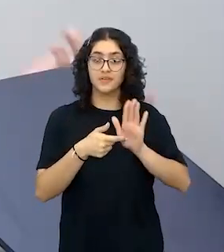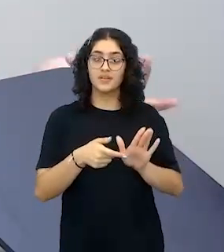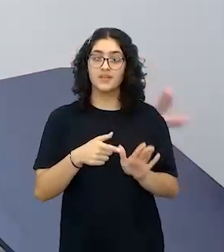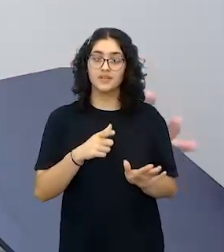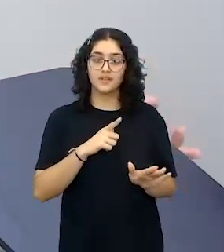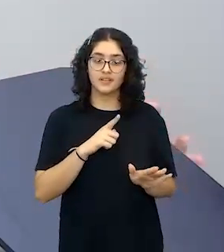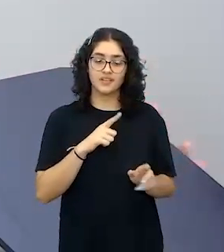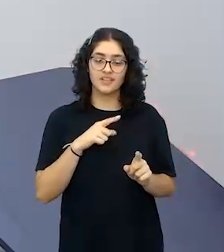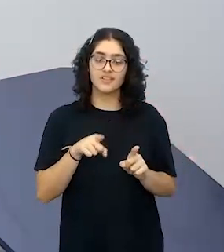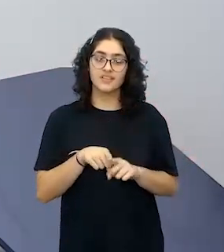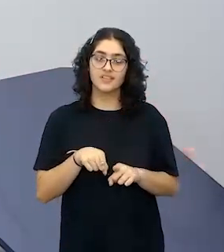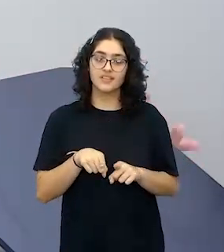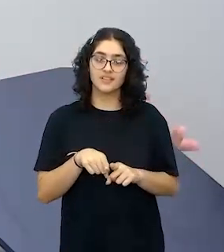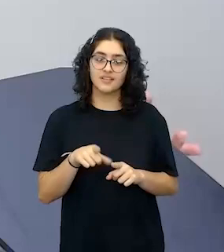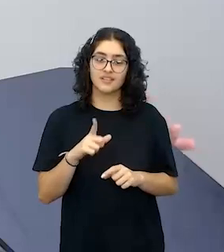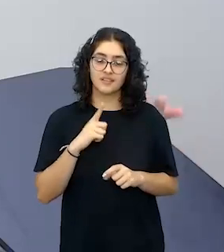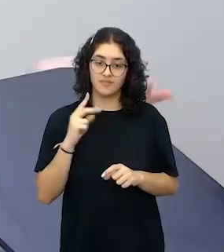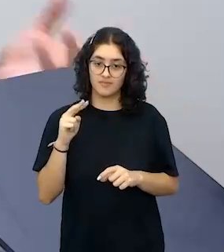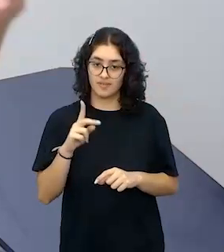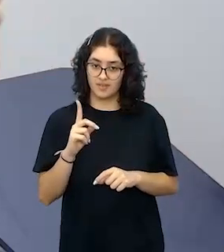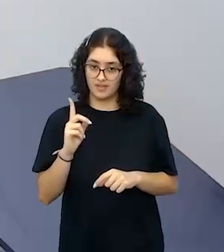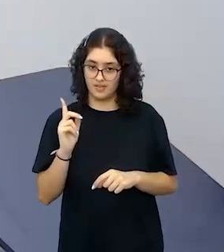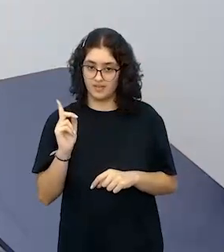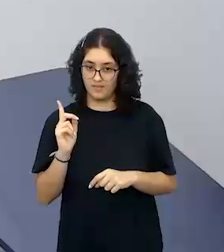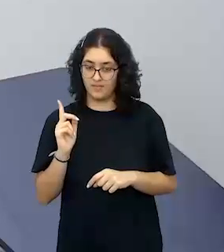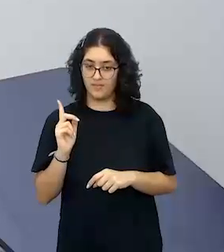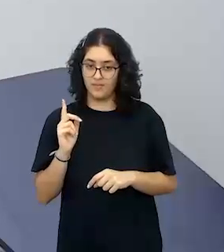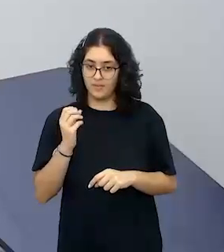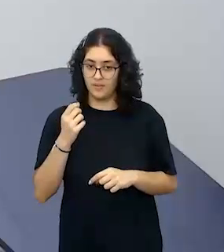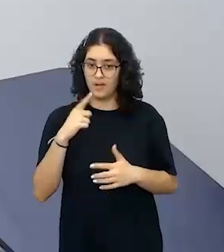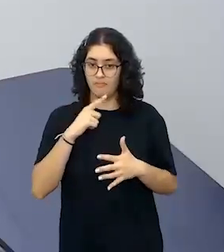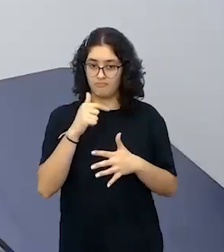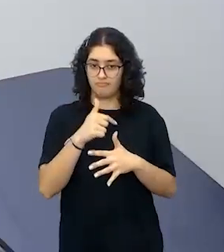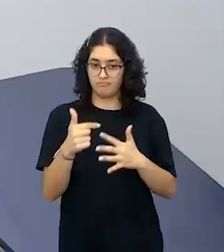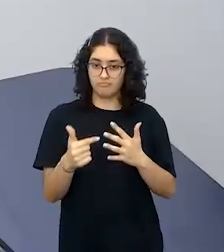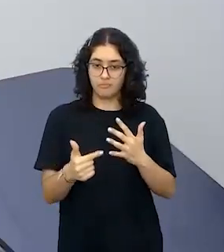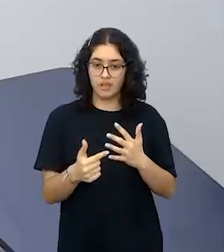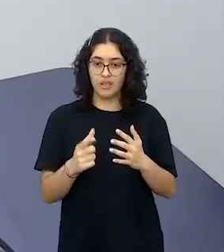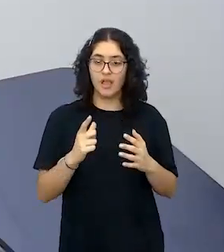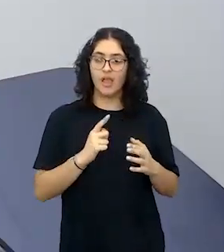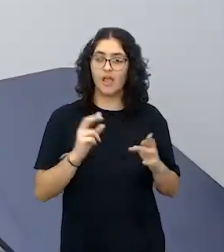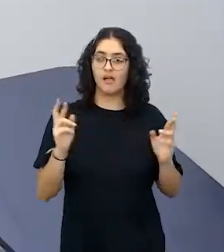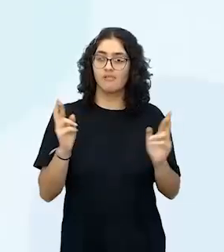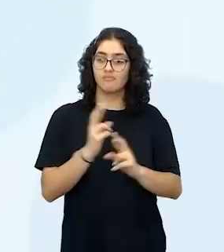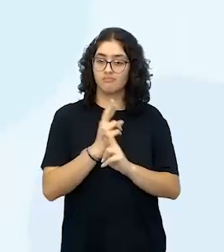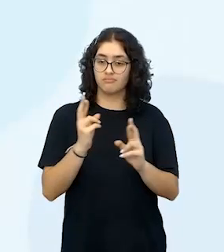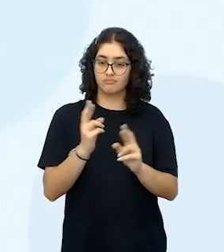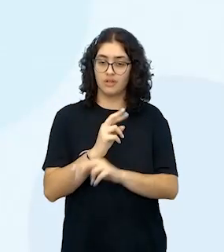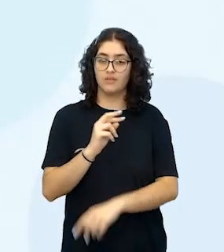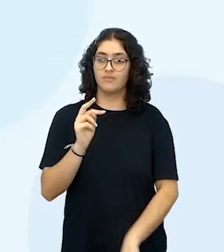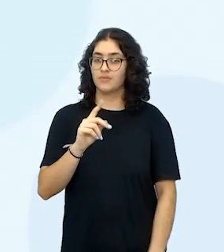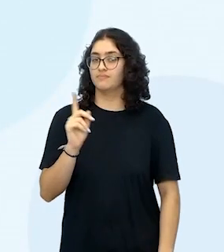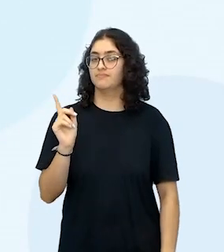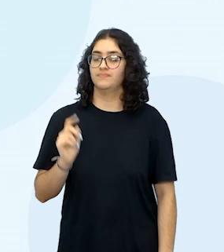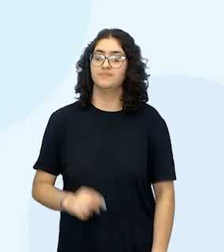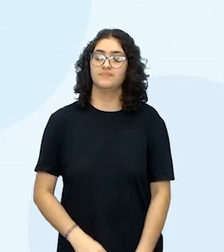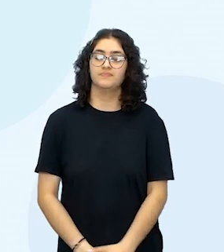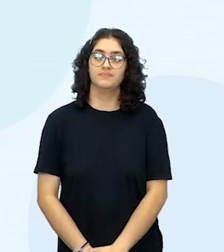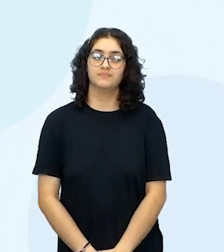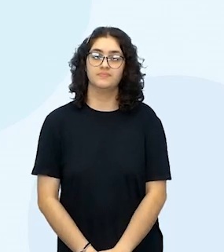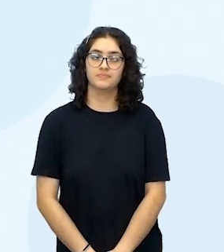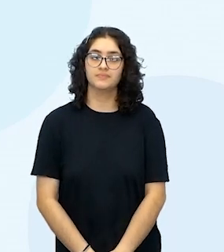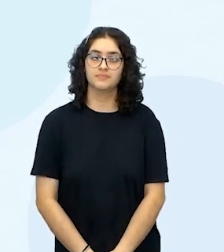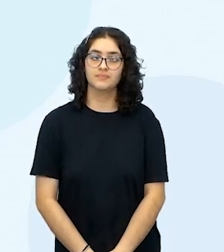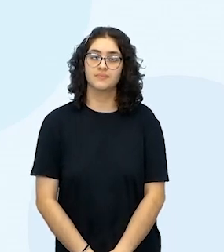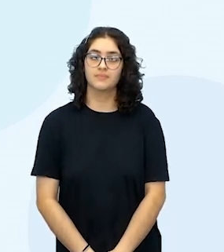algumas competências que estão previstas no currículo que mostram essa inter-relação, né? Então, no próximo slide, a gente traz um pouquinho